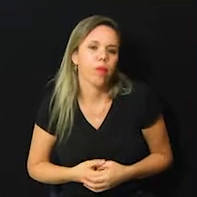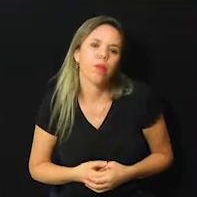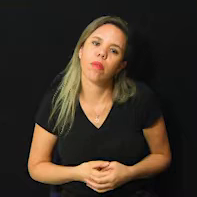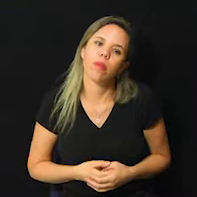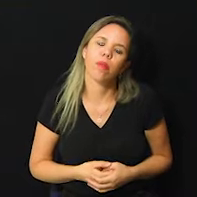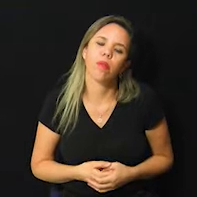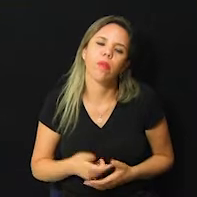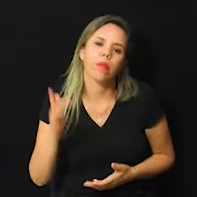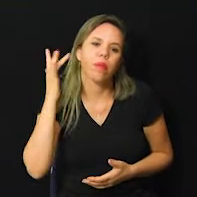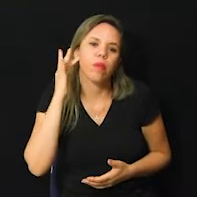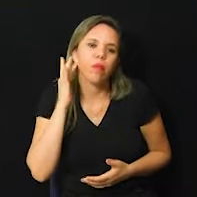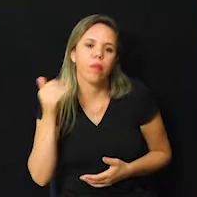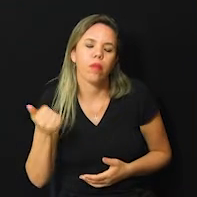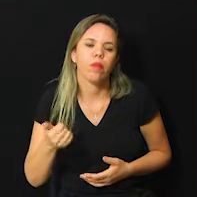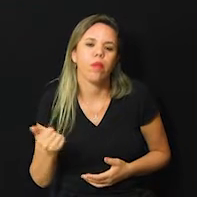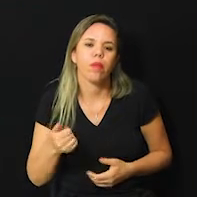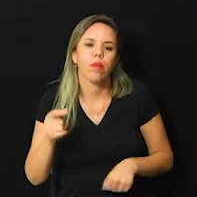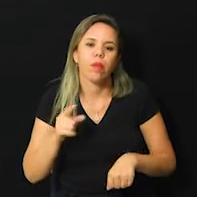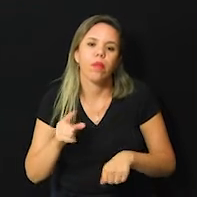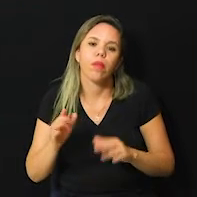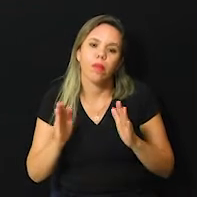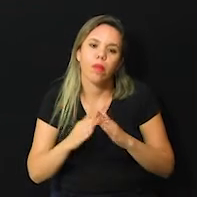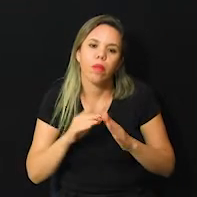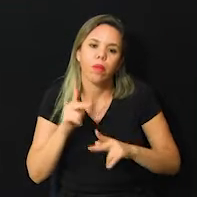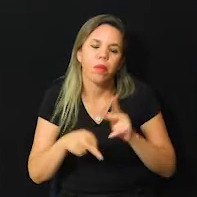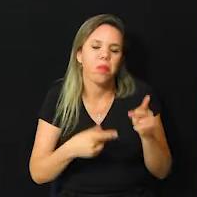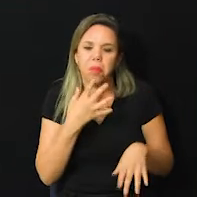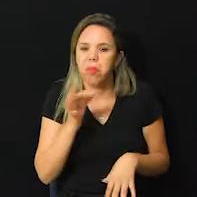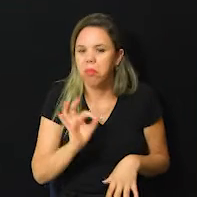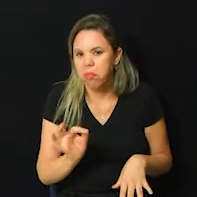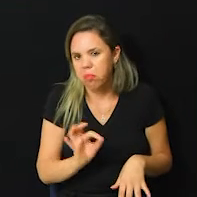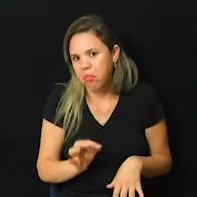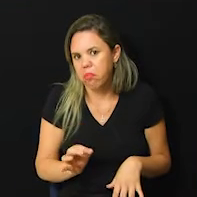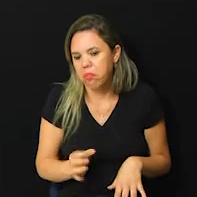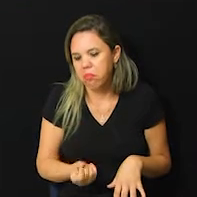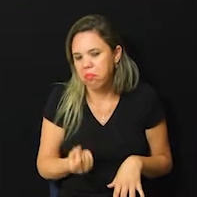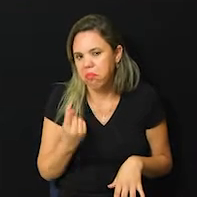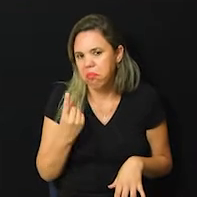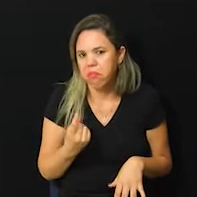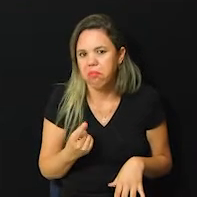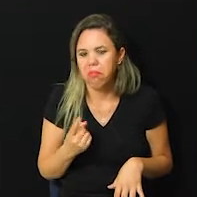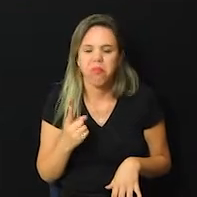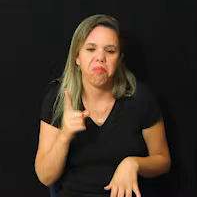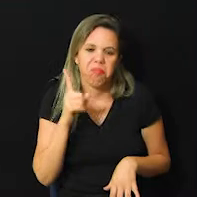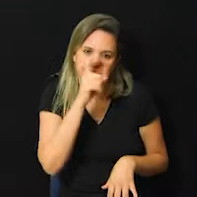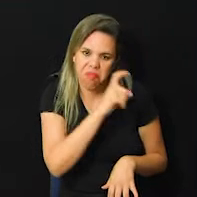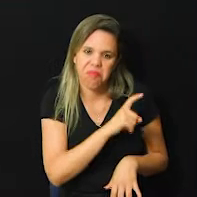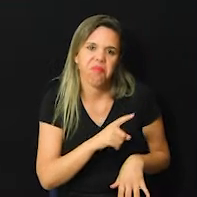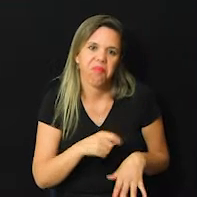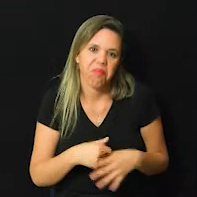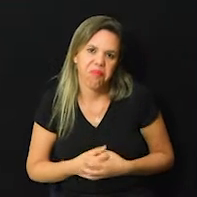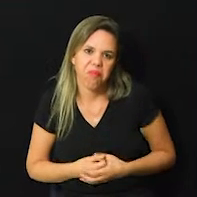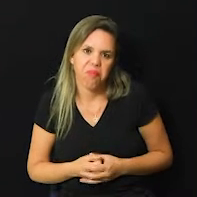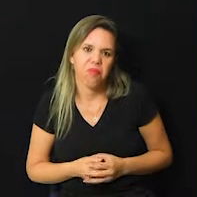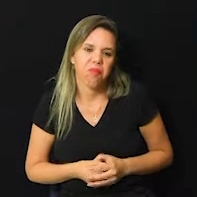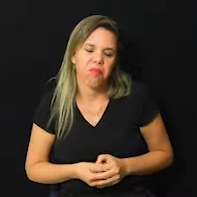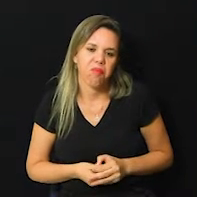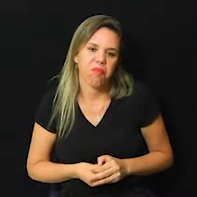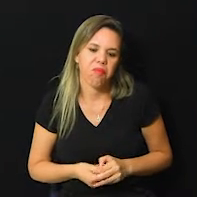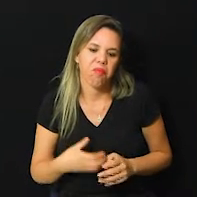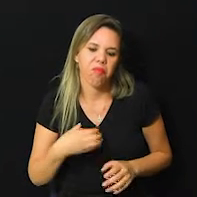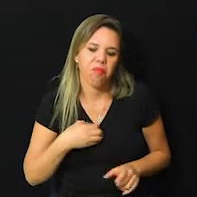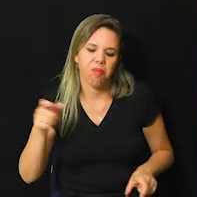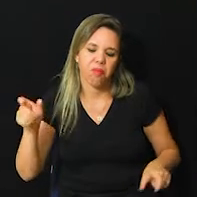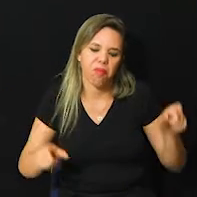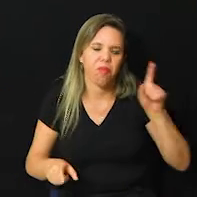é eu acho que primeiramente morar com pessoas que você não conhece é o